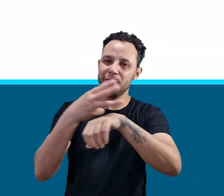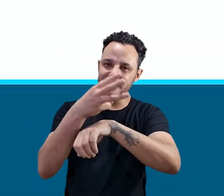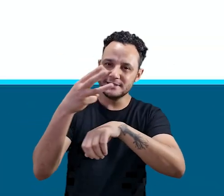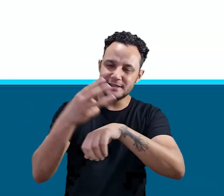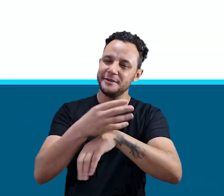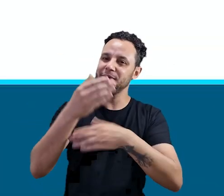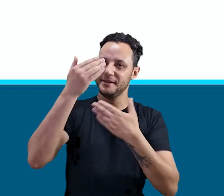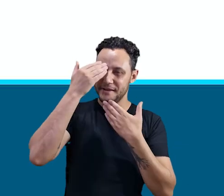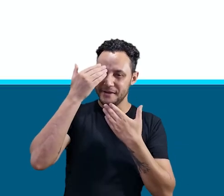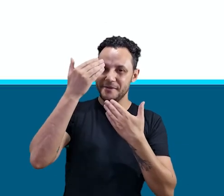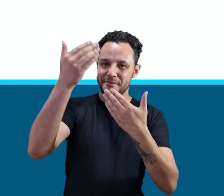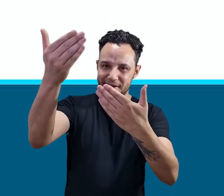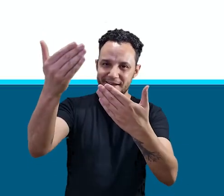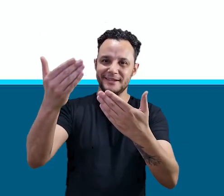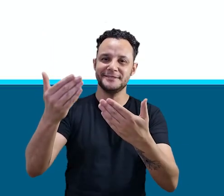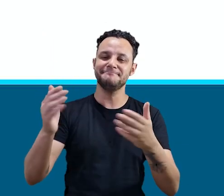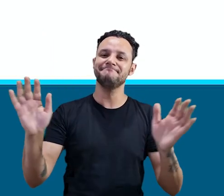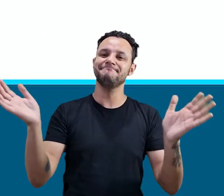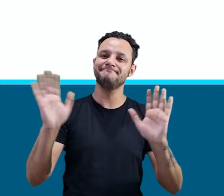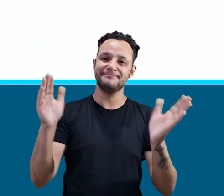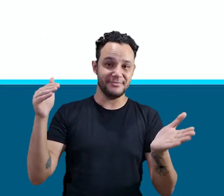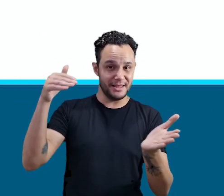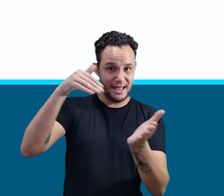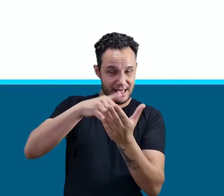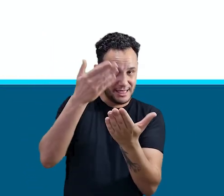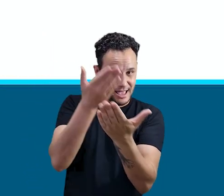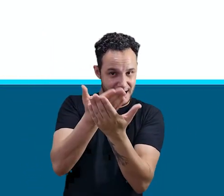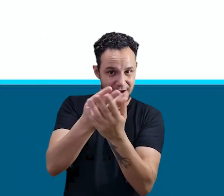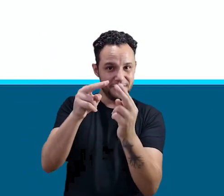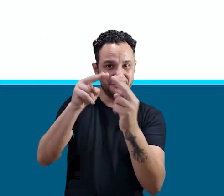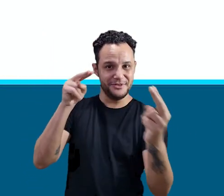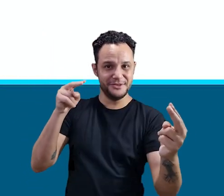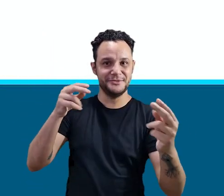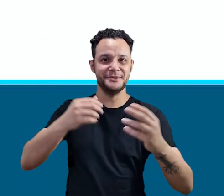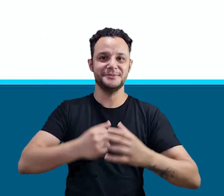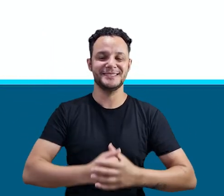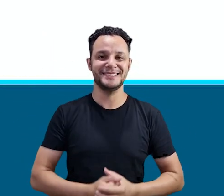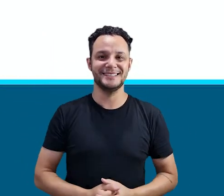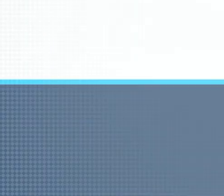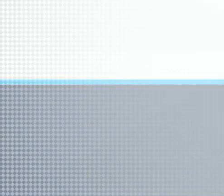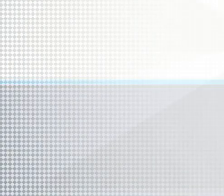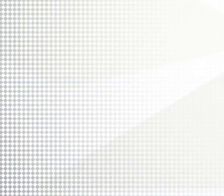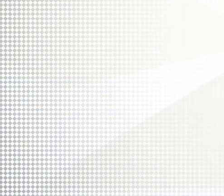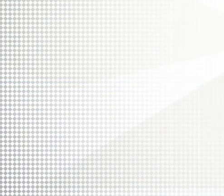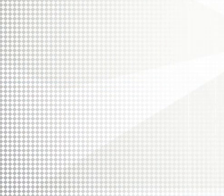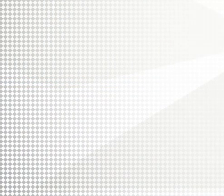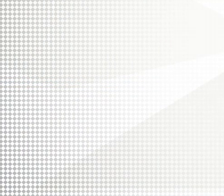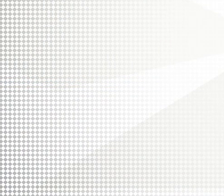e-mail e de WhatsApp. Muito obrigada por hoje, pessoal, e até a nossa aula ao vivo.